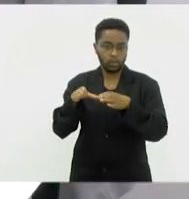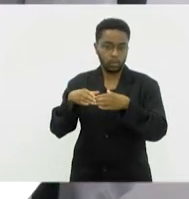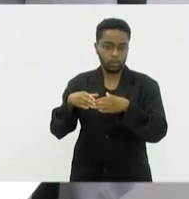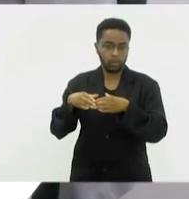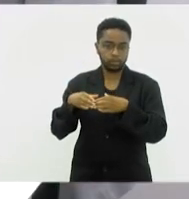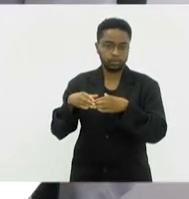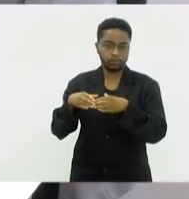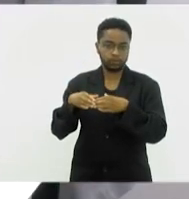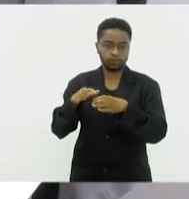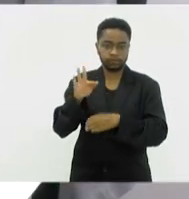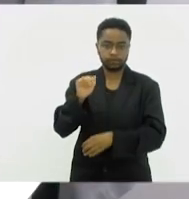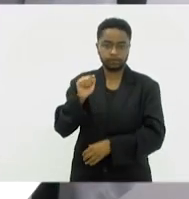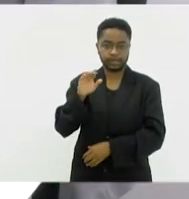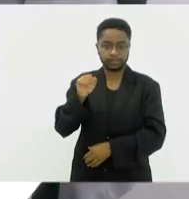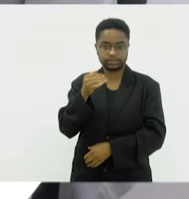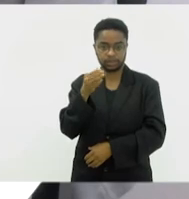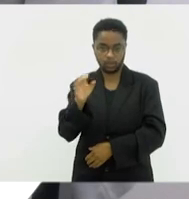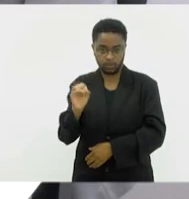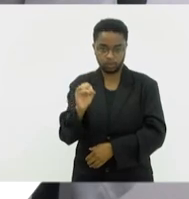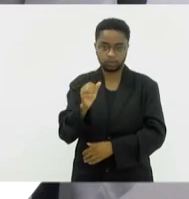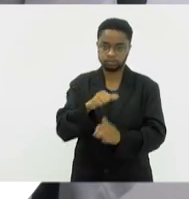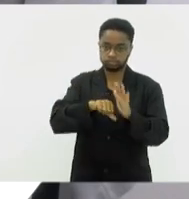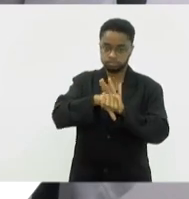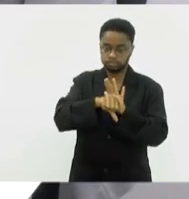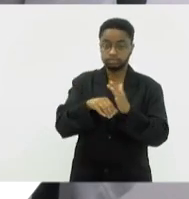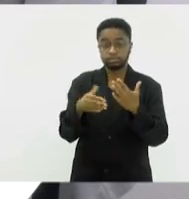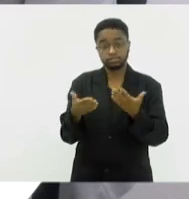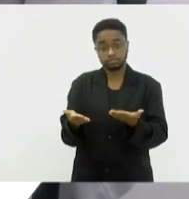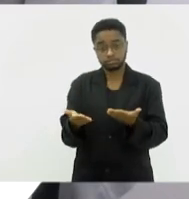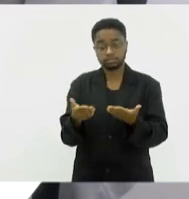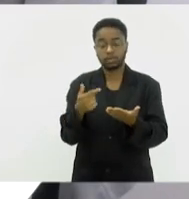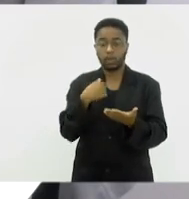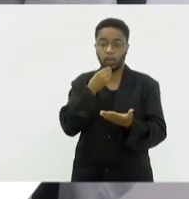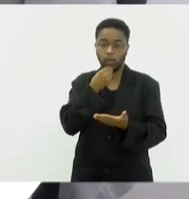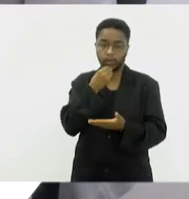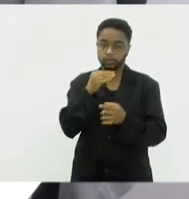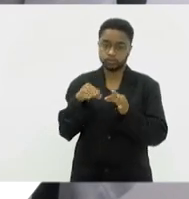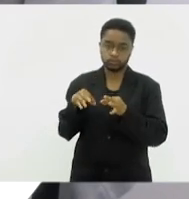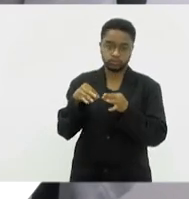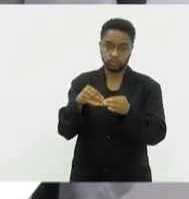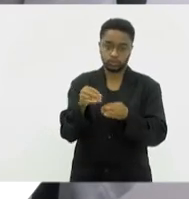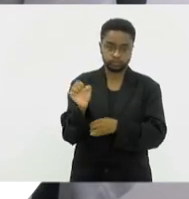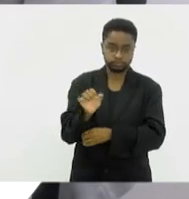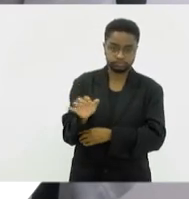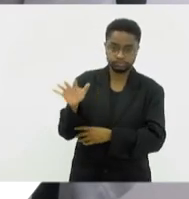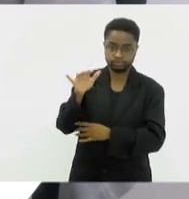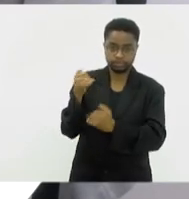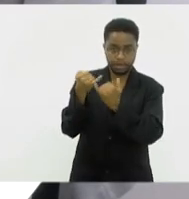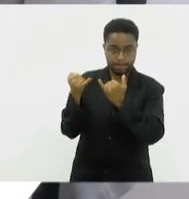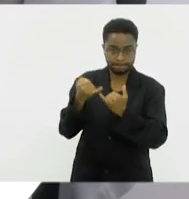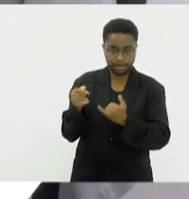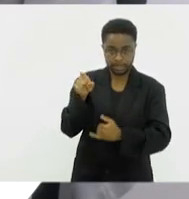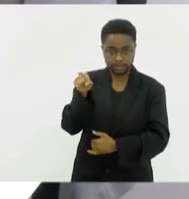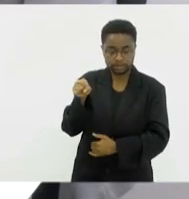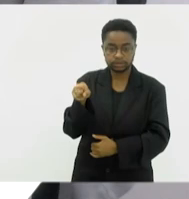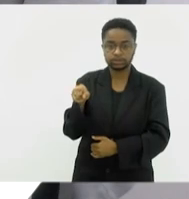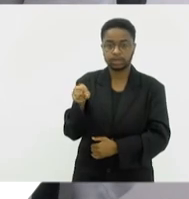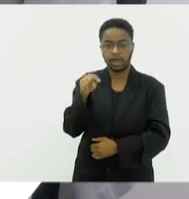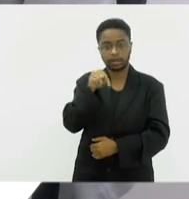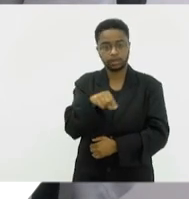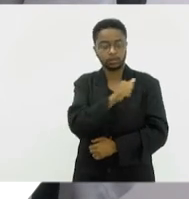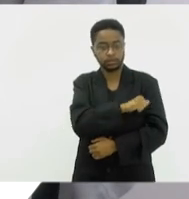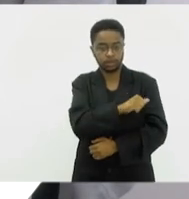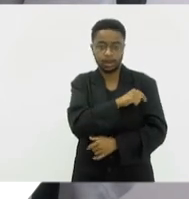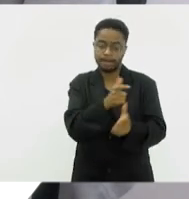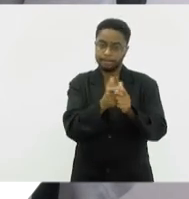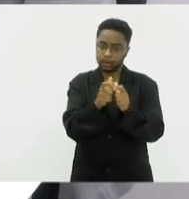criminosa. Imagino que, obviamente, como todas as comunidades parecidas com essa no Rio de Janeiro, tem a sua